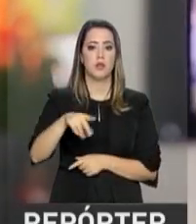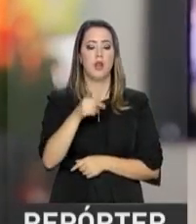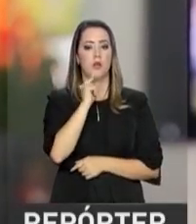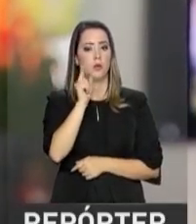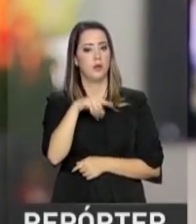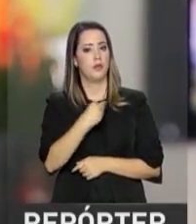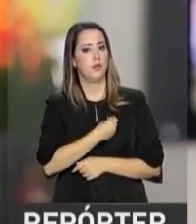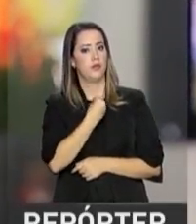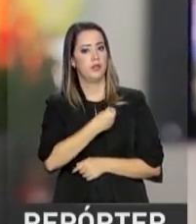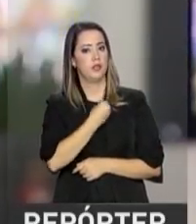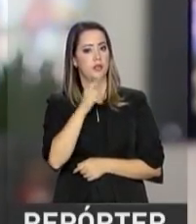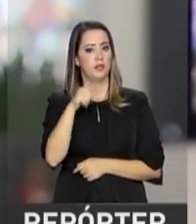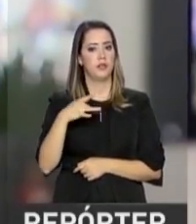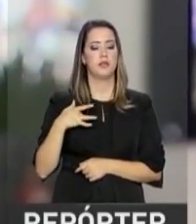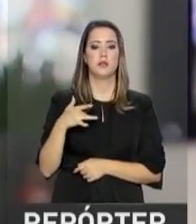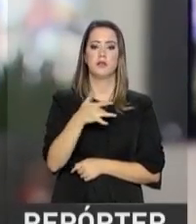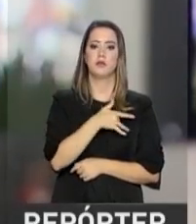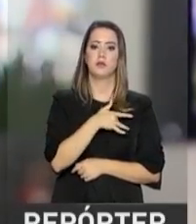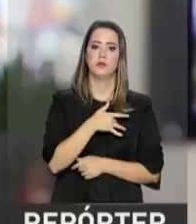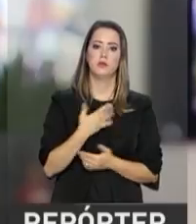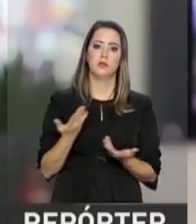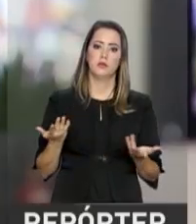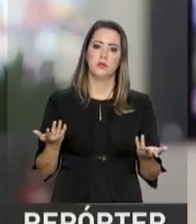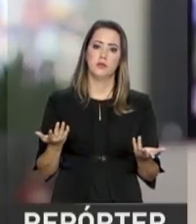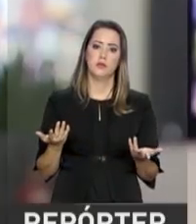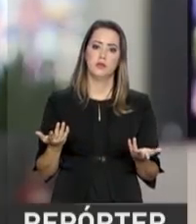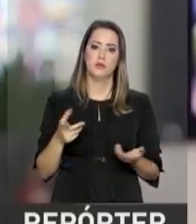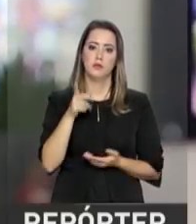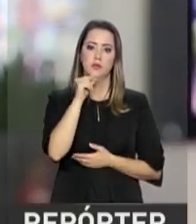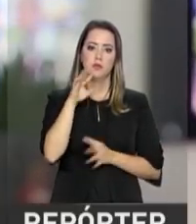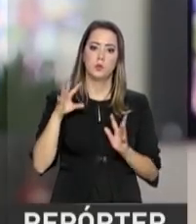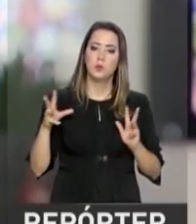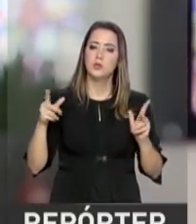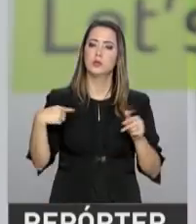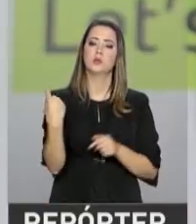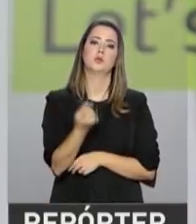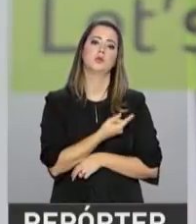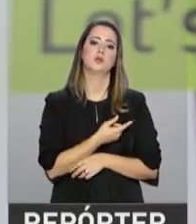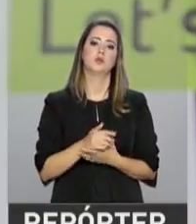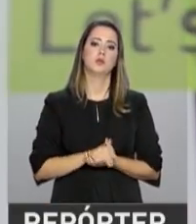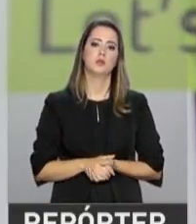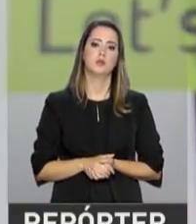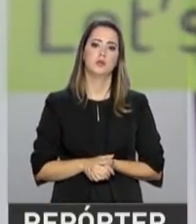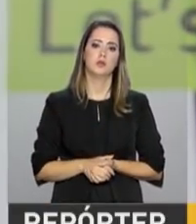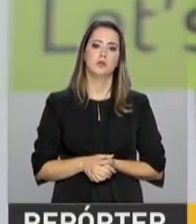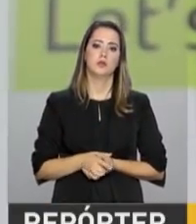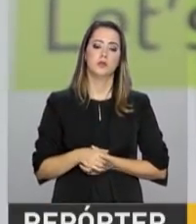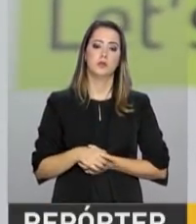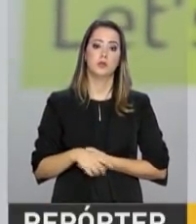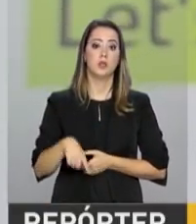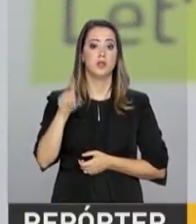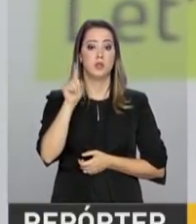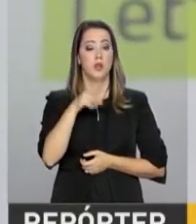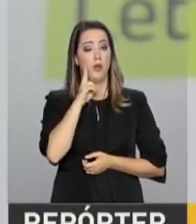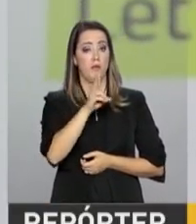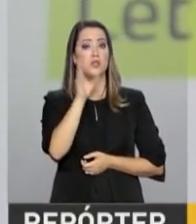vida, água é saúde, água é tudo para nós. A minha avaliação é muito